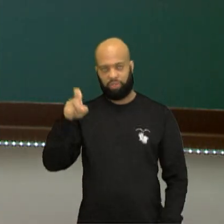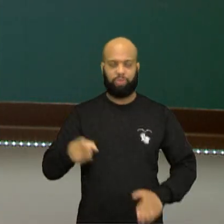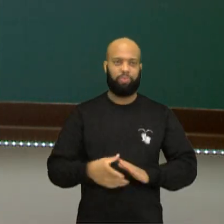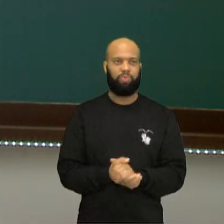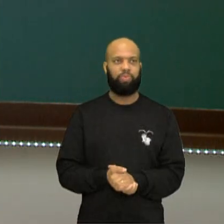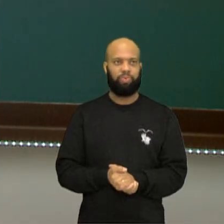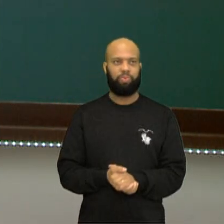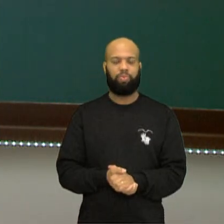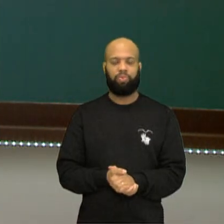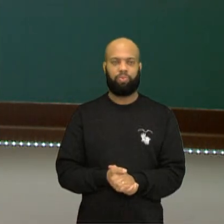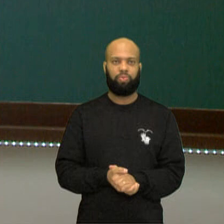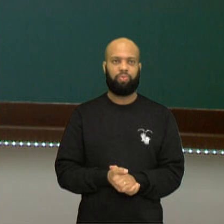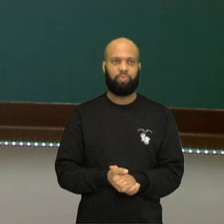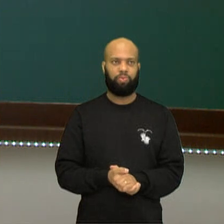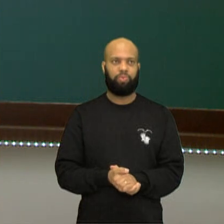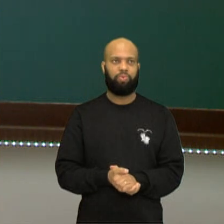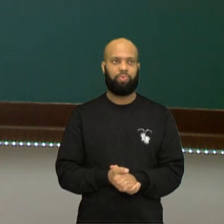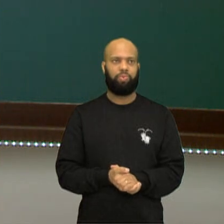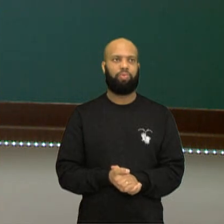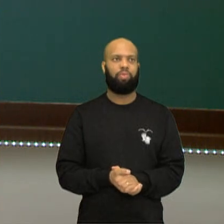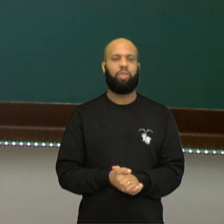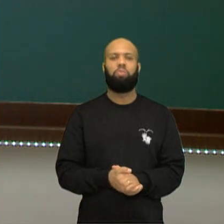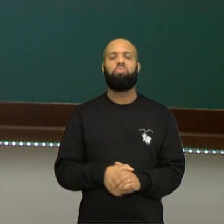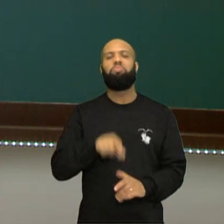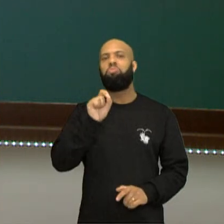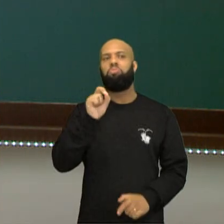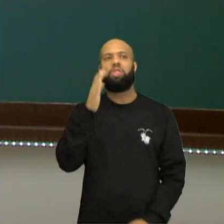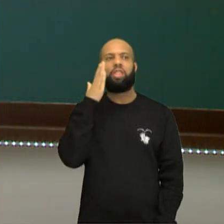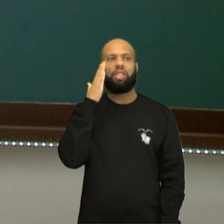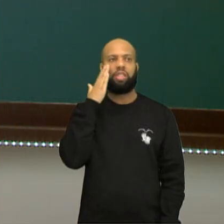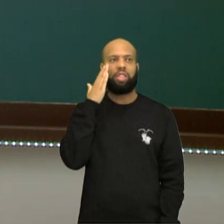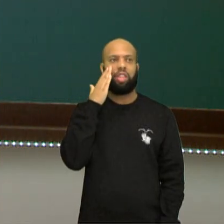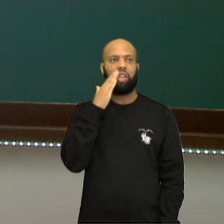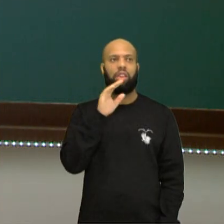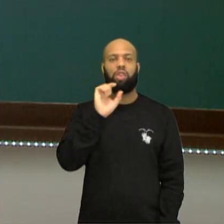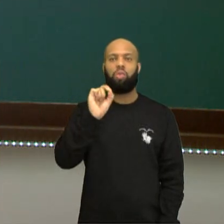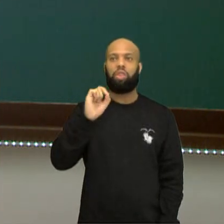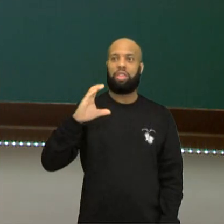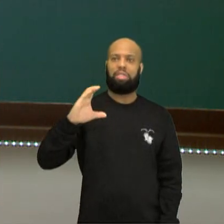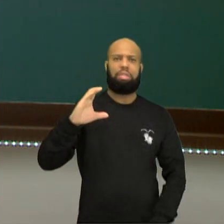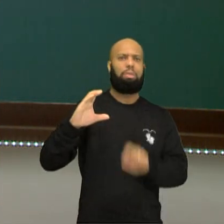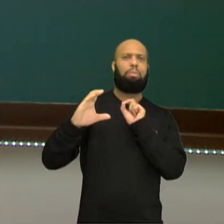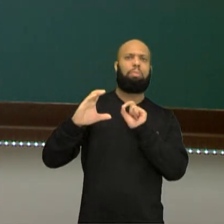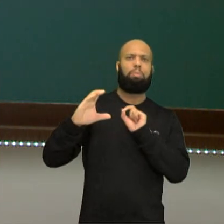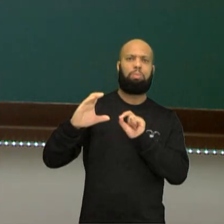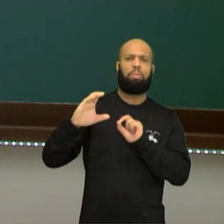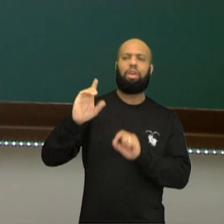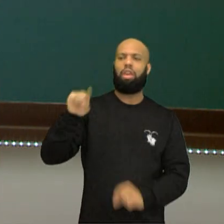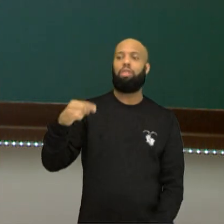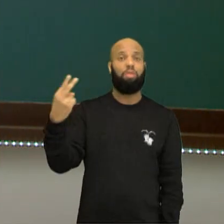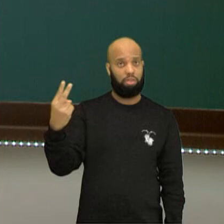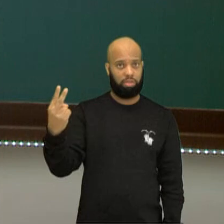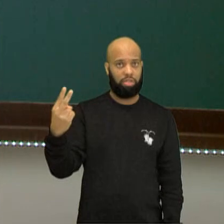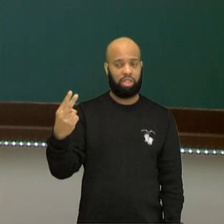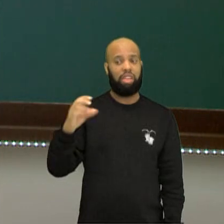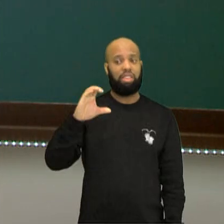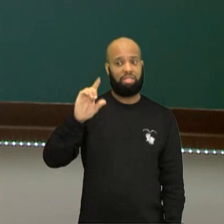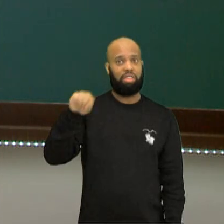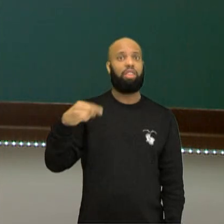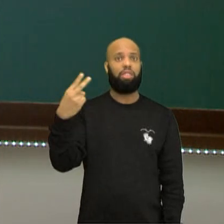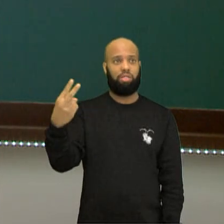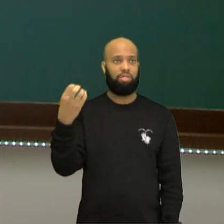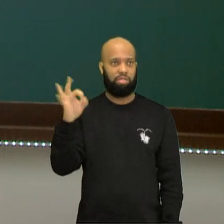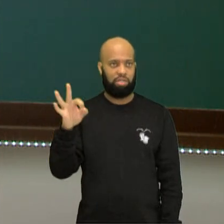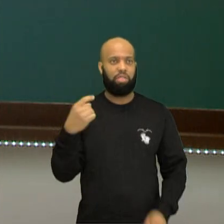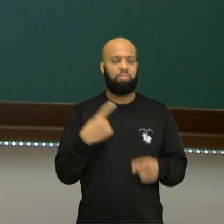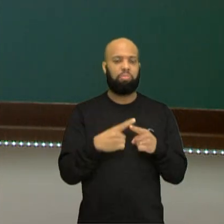tangente de 2x. Então, o que nós sabemos? Que o C vale 2, ok?